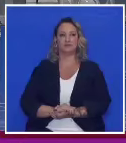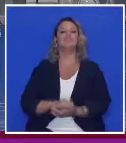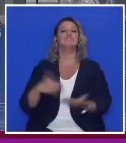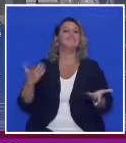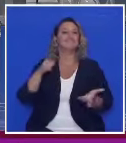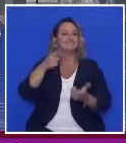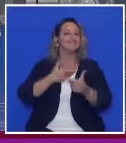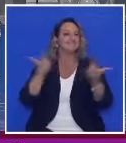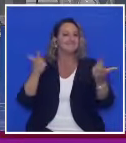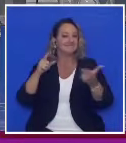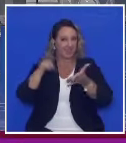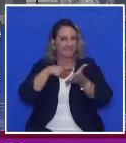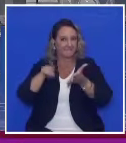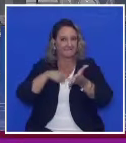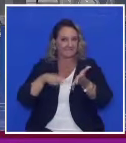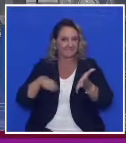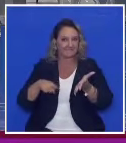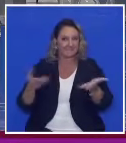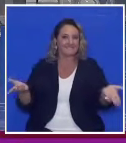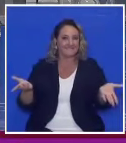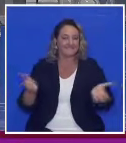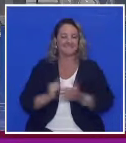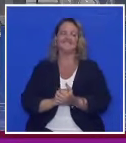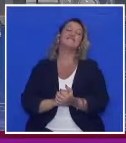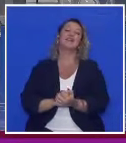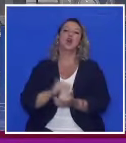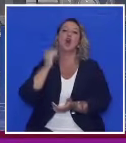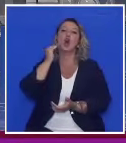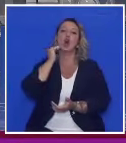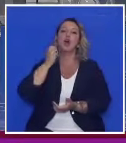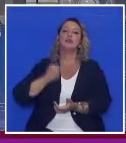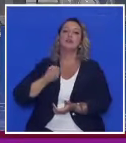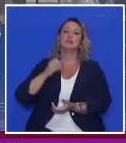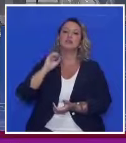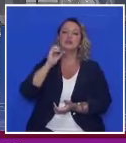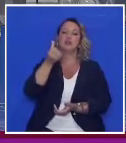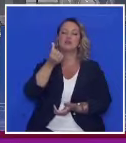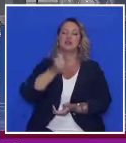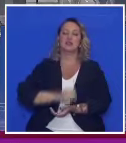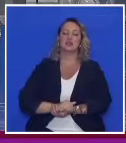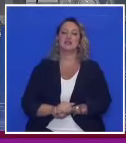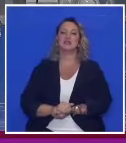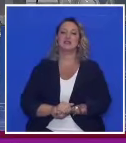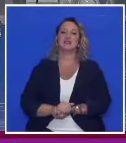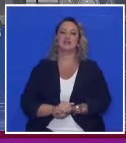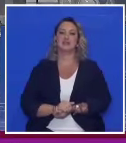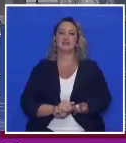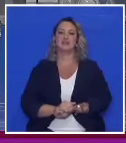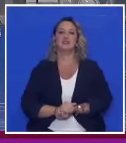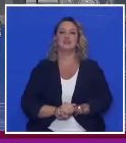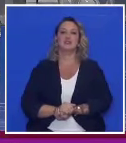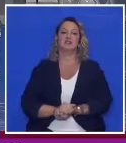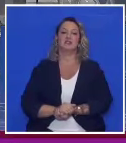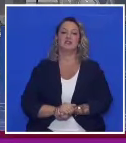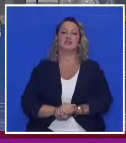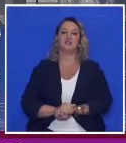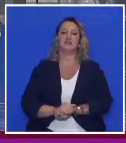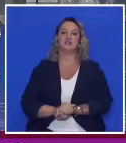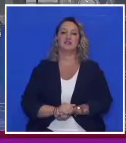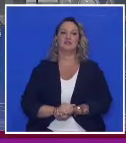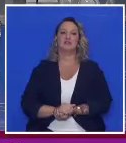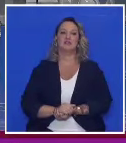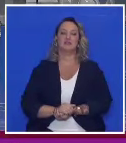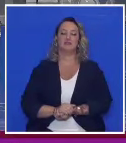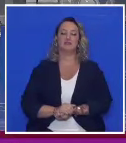E aí, tá com sorte? Tá marcando? Bola rosa 06, rosa 06, concurso